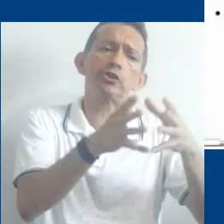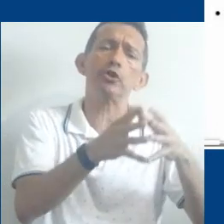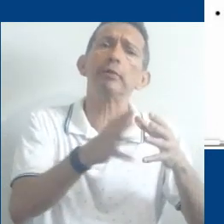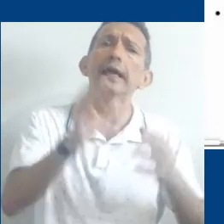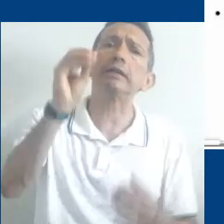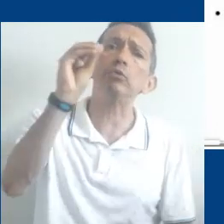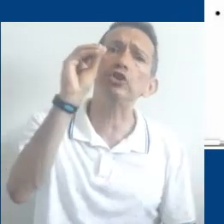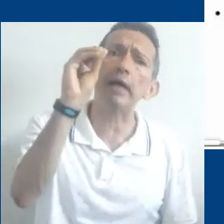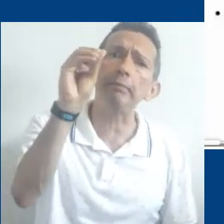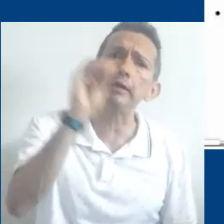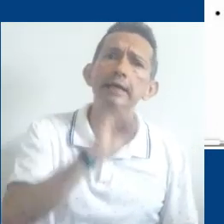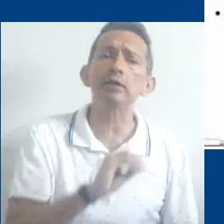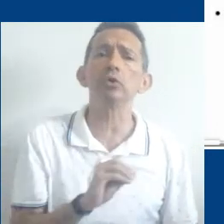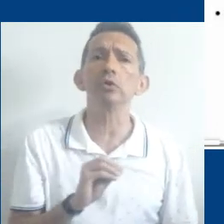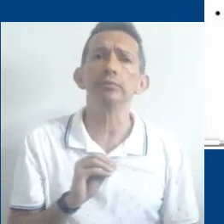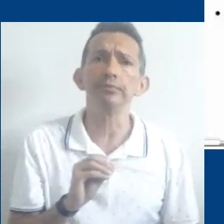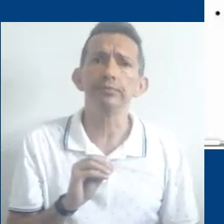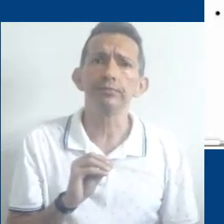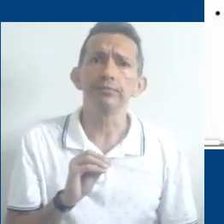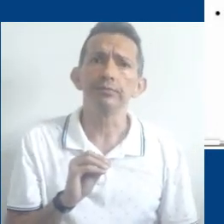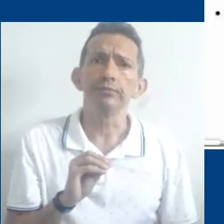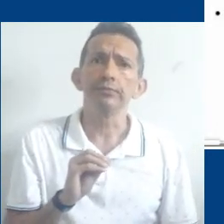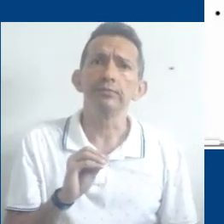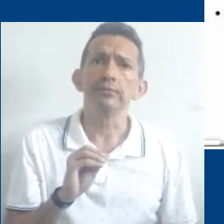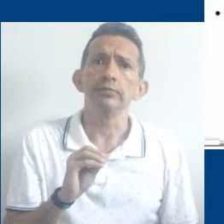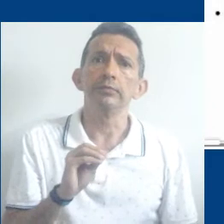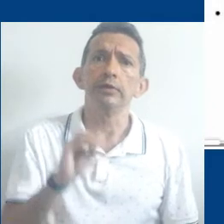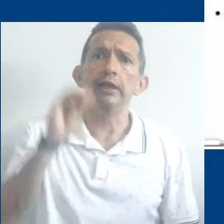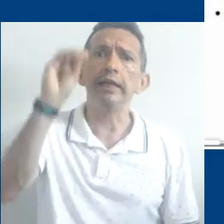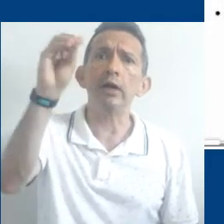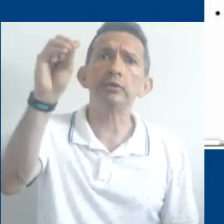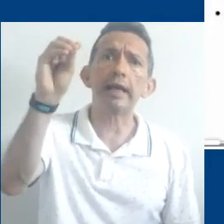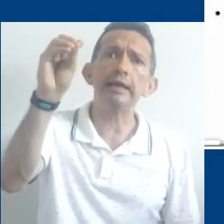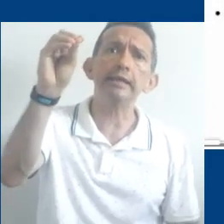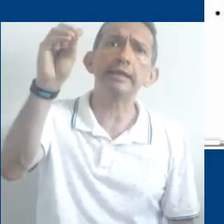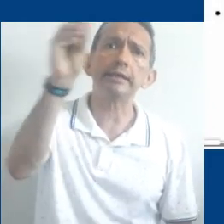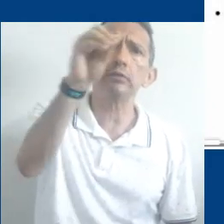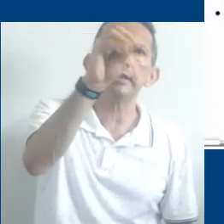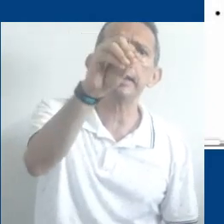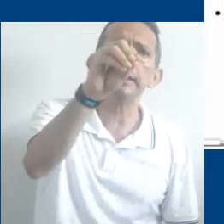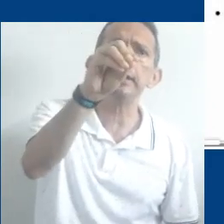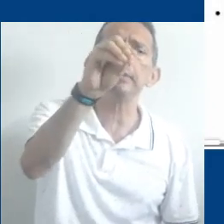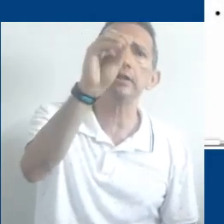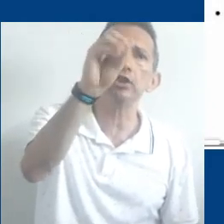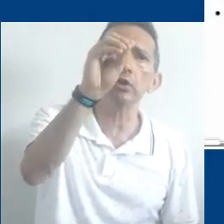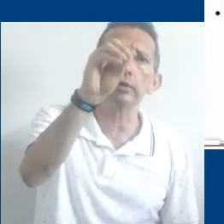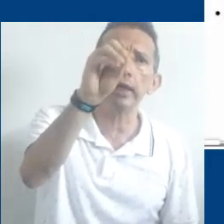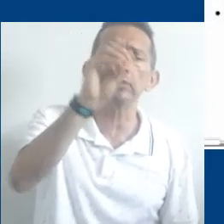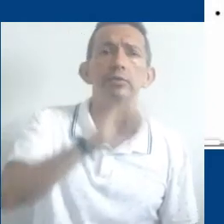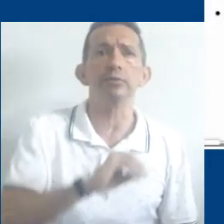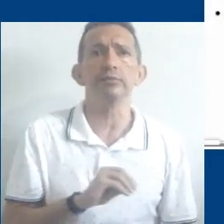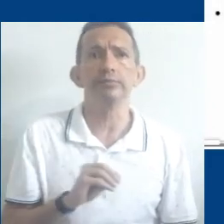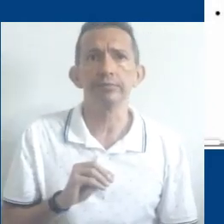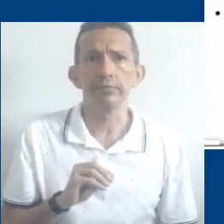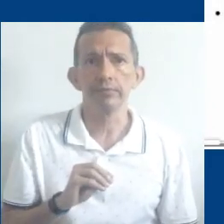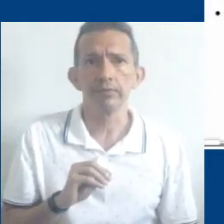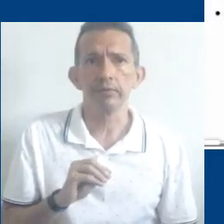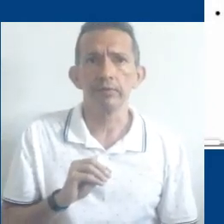membrana lisossômica ela tem um estabilizador, que neutraliza a ação das enzimas que estão